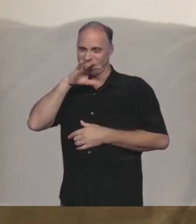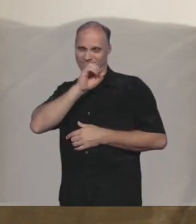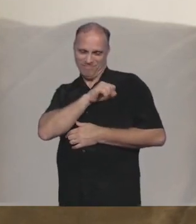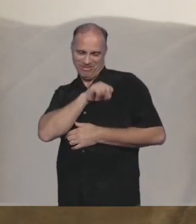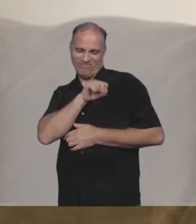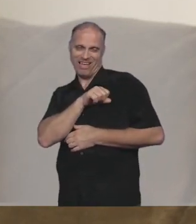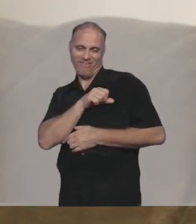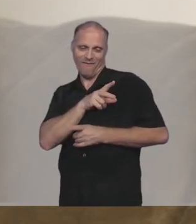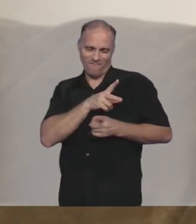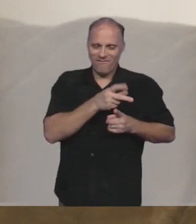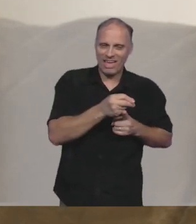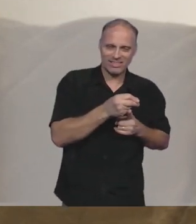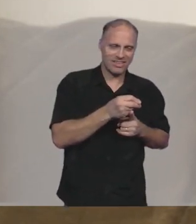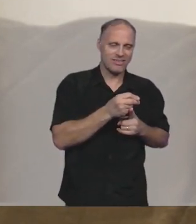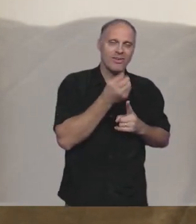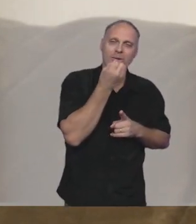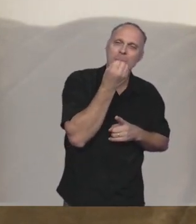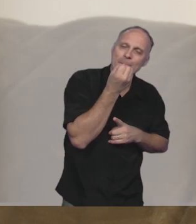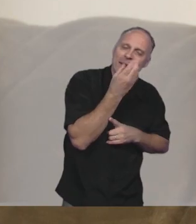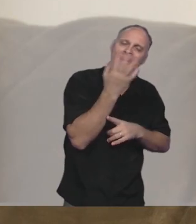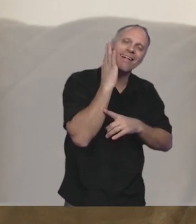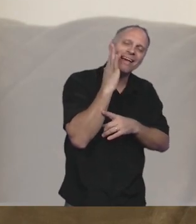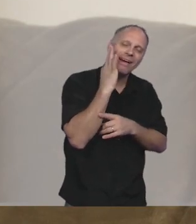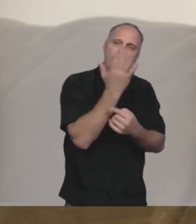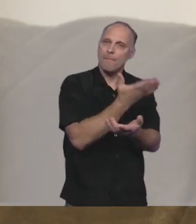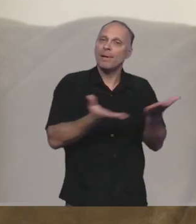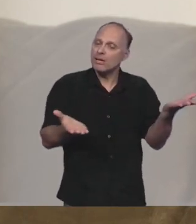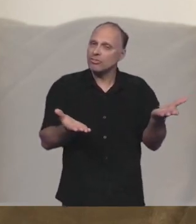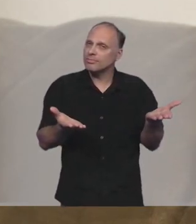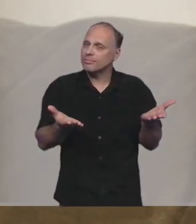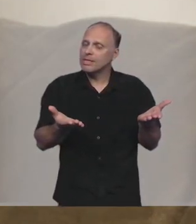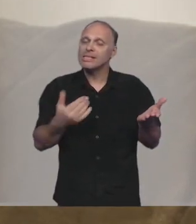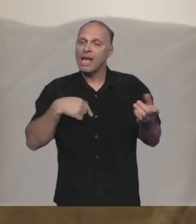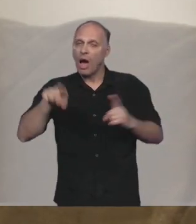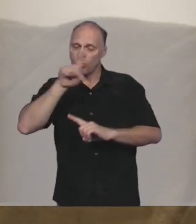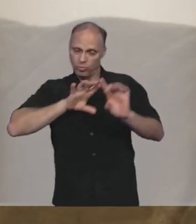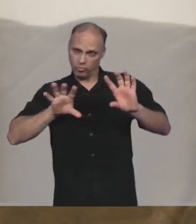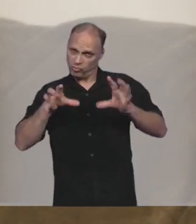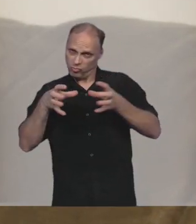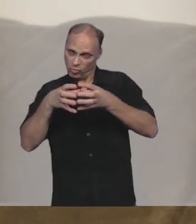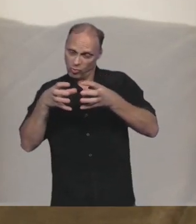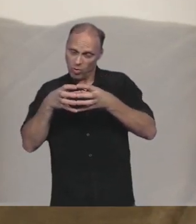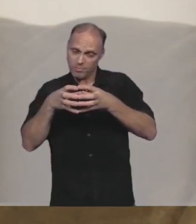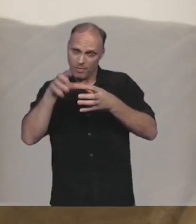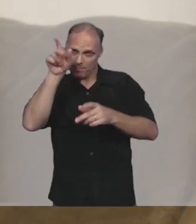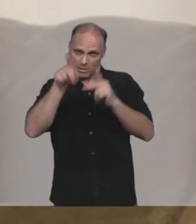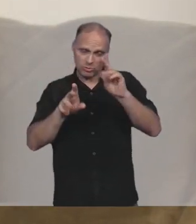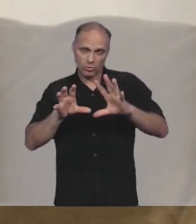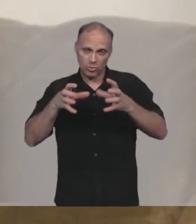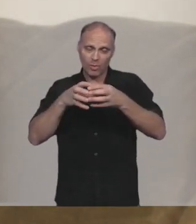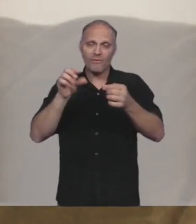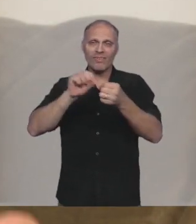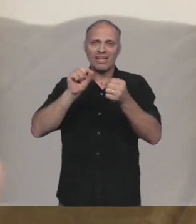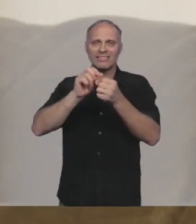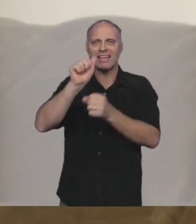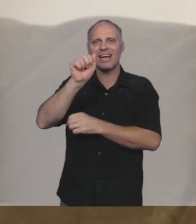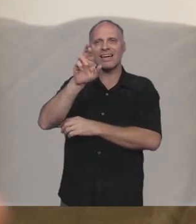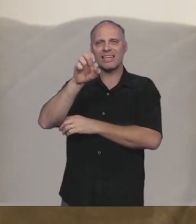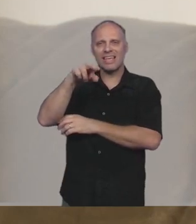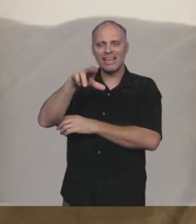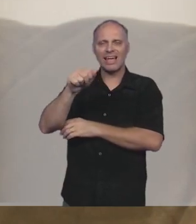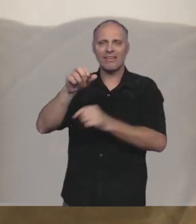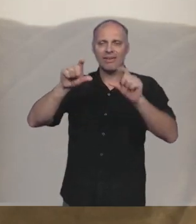alguns integrantes do grupo fazem a arena com uma faixa, né, escrito até